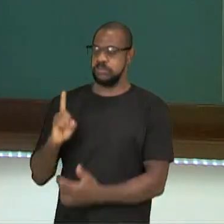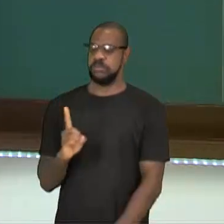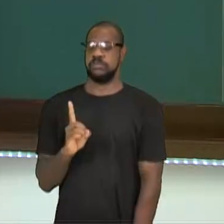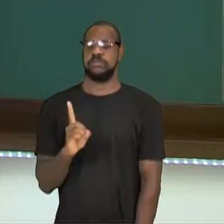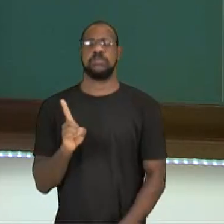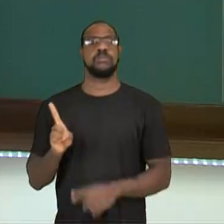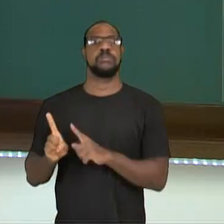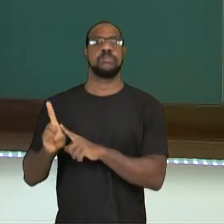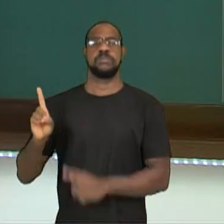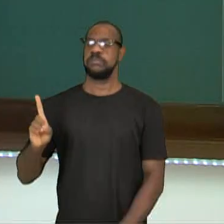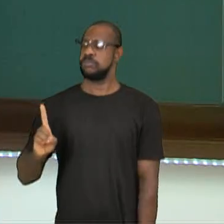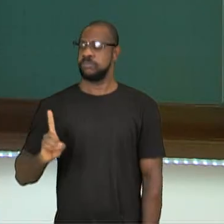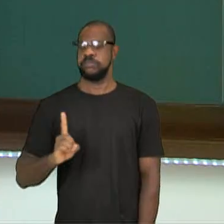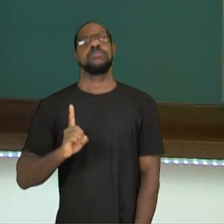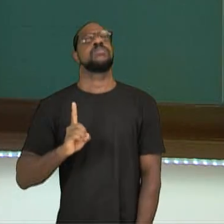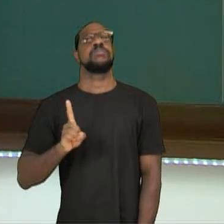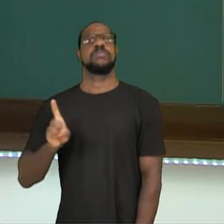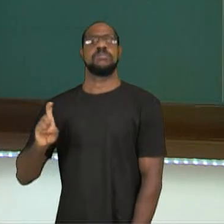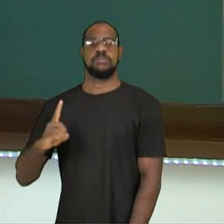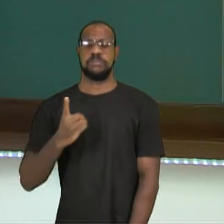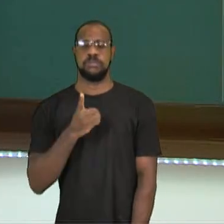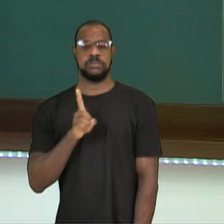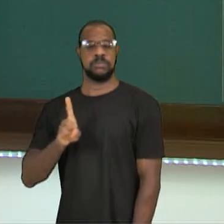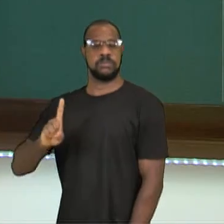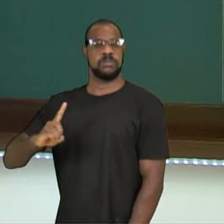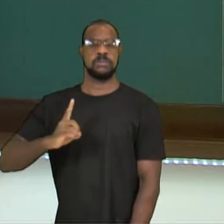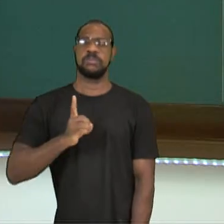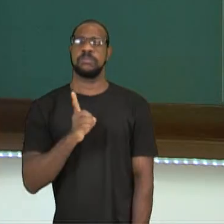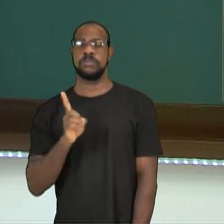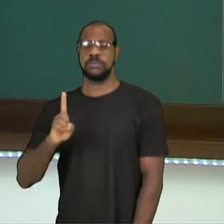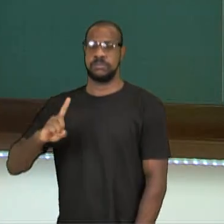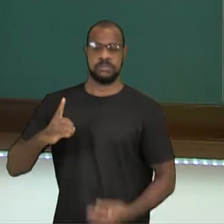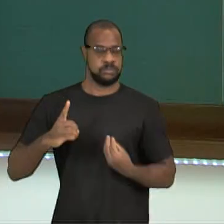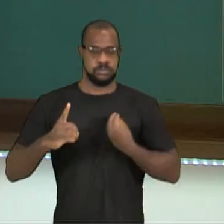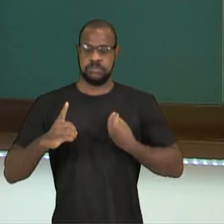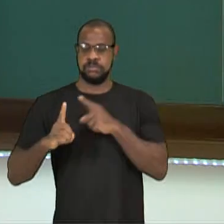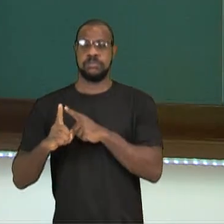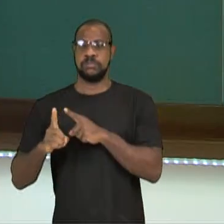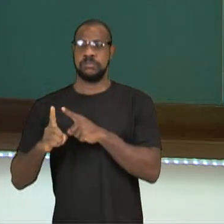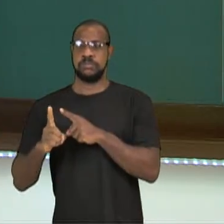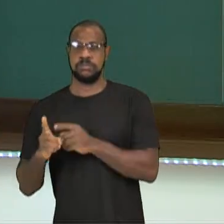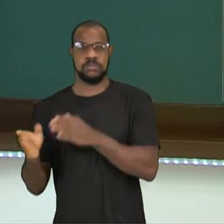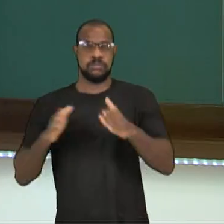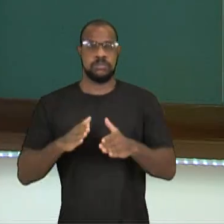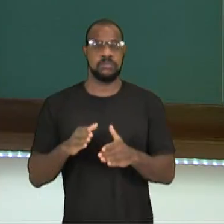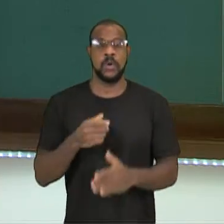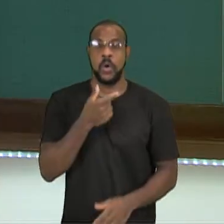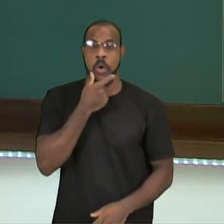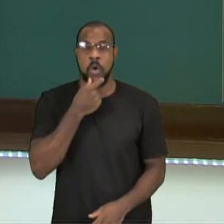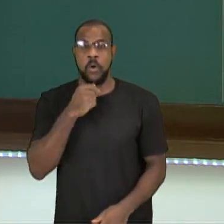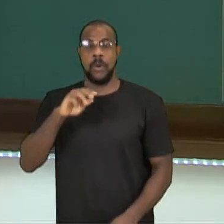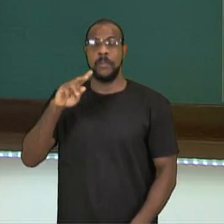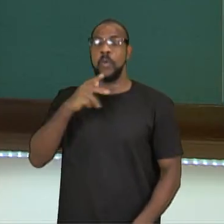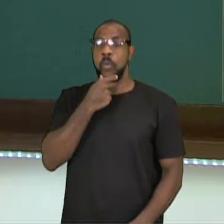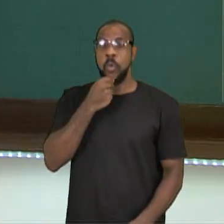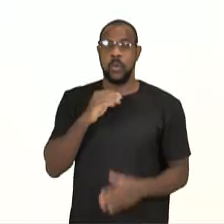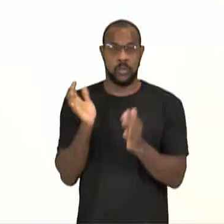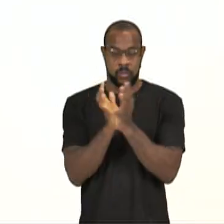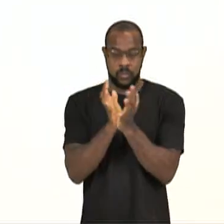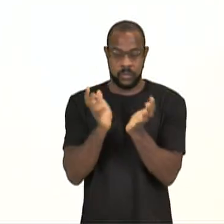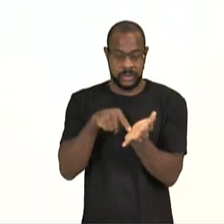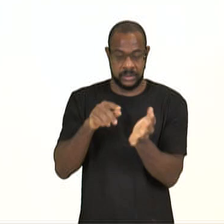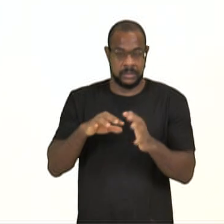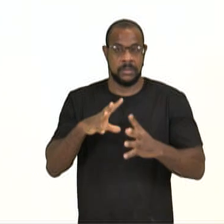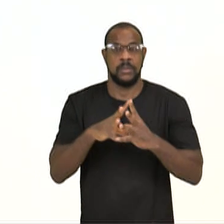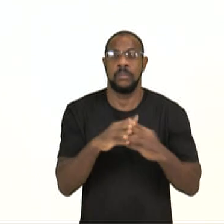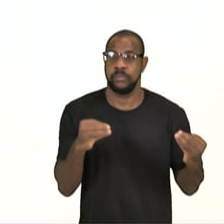Só que a que se adapta ao meio sobrevive. Quem sobreviveu? Homo erectus. Quem que desaparece? Homo habilis. E o Homo erectus tinha